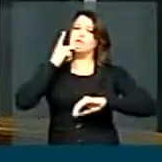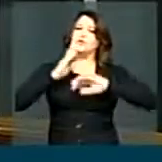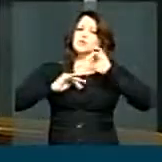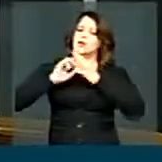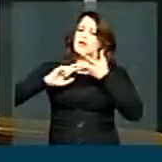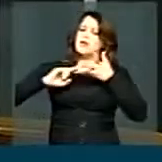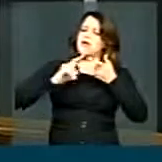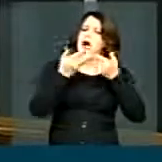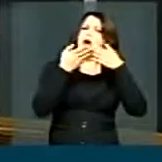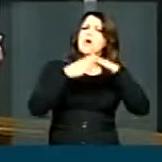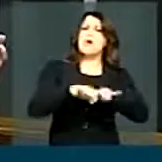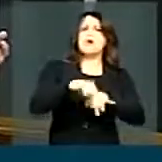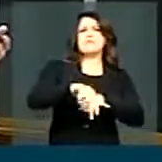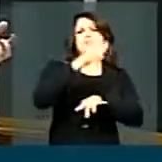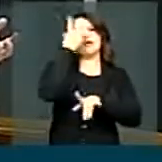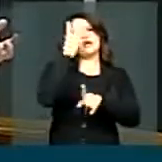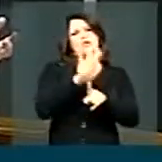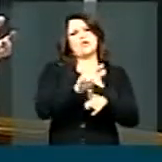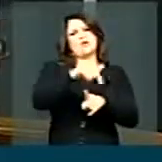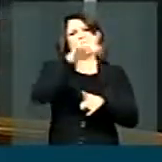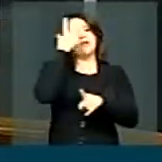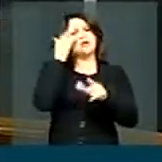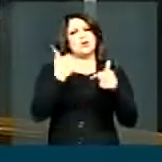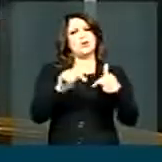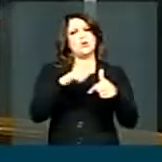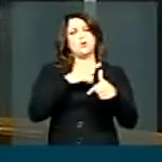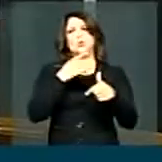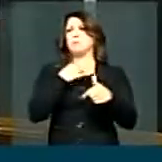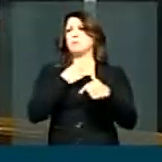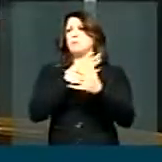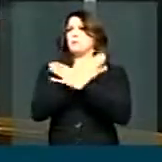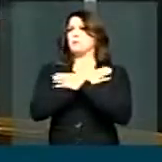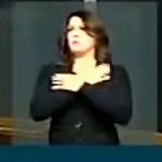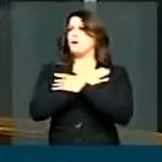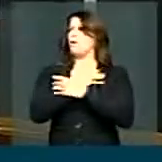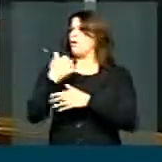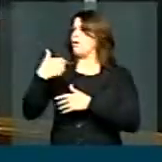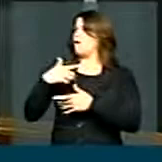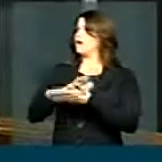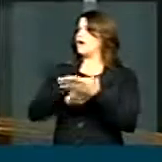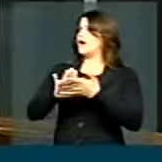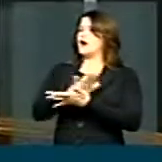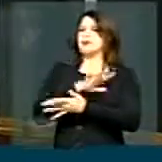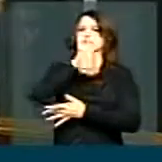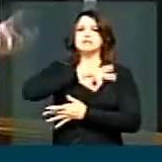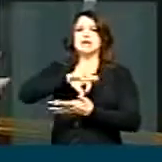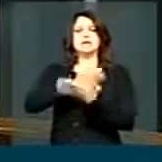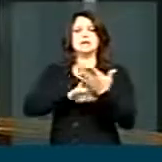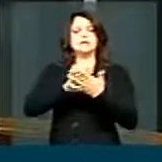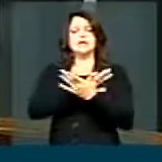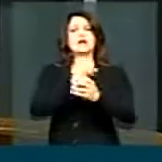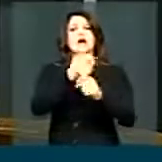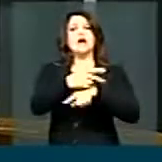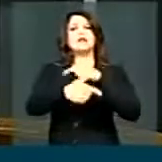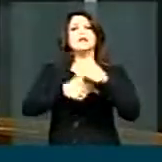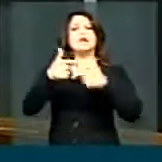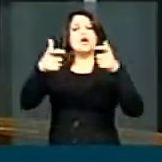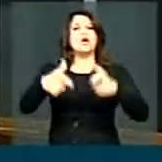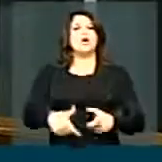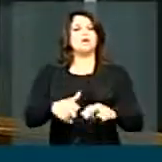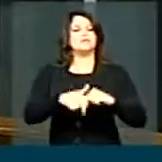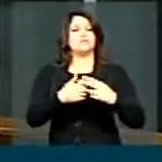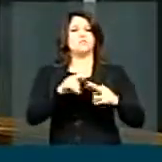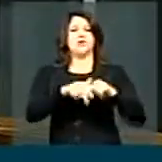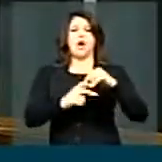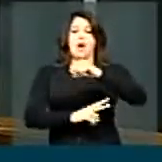medidas compensatórias que esses trabalhadores têm direito. Eles não podem ficar ao alento, não podem ficar sem renda, sem um espaço para trabalhar, só